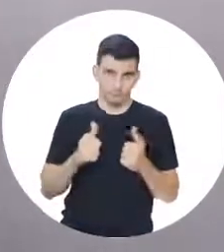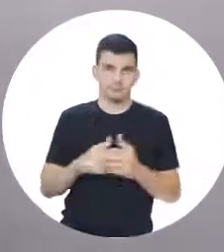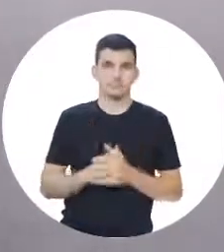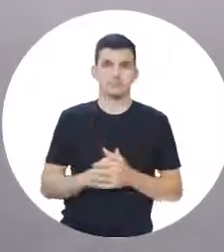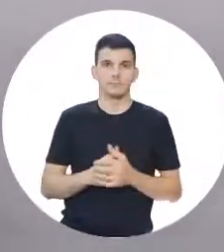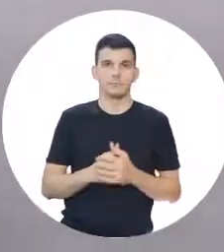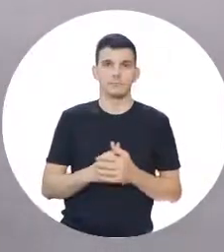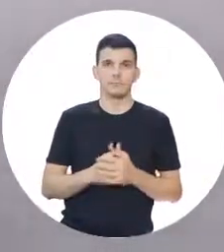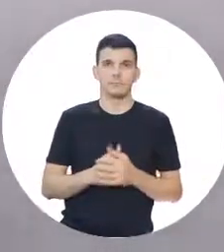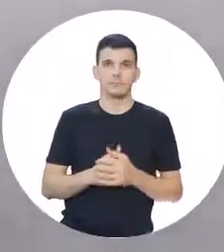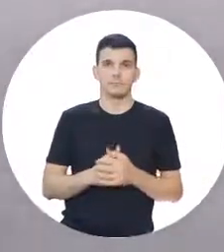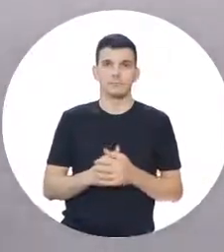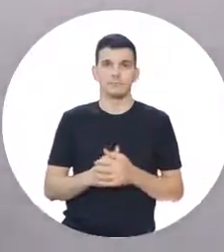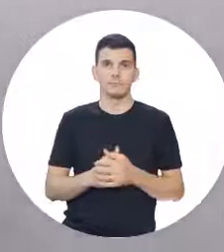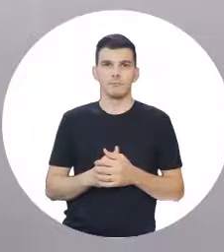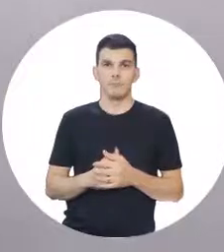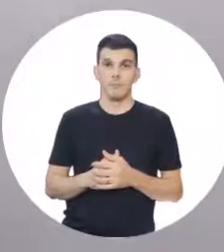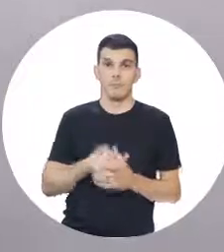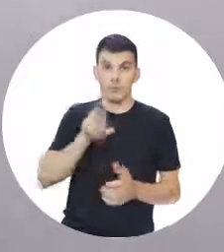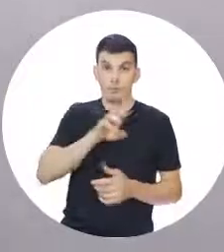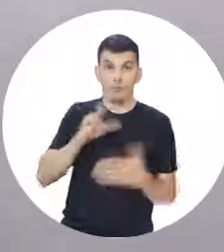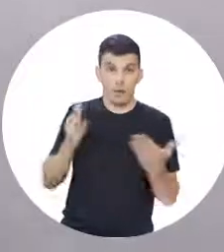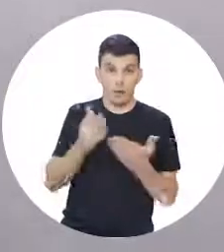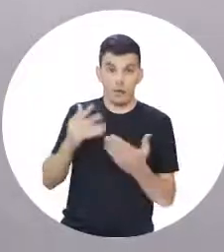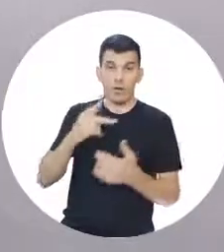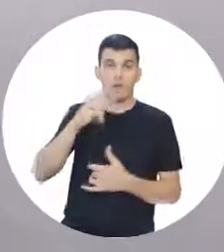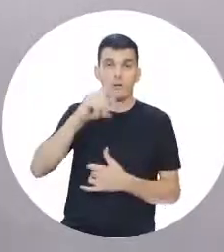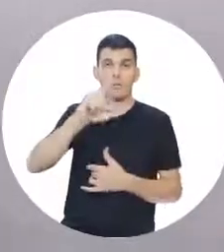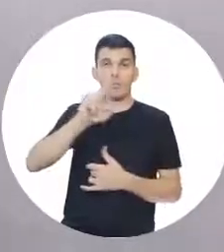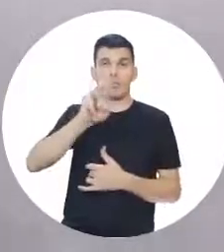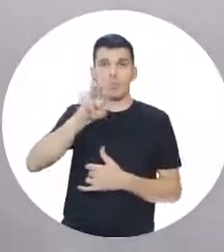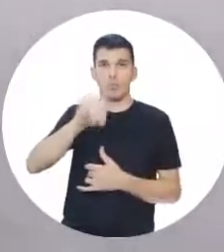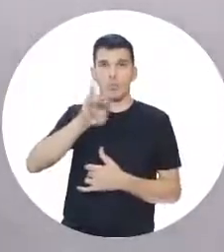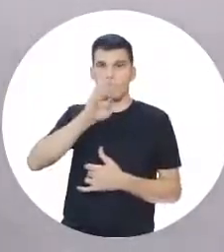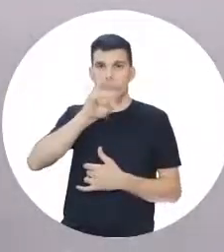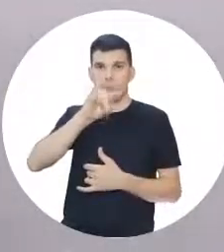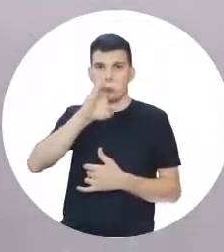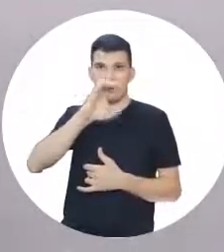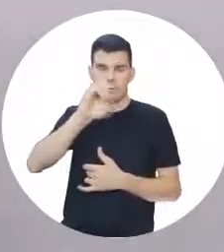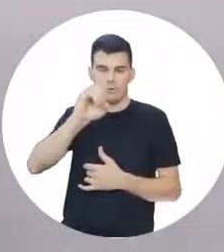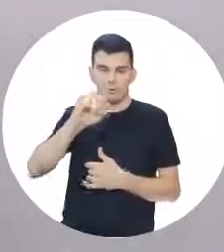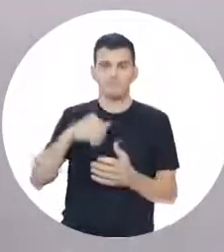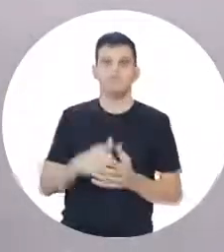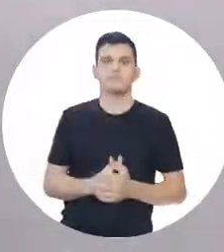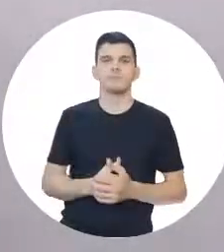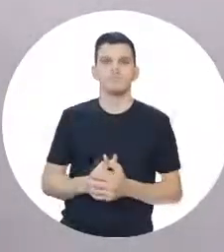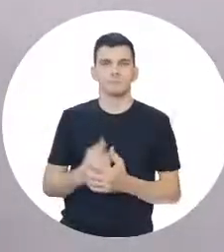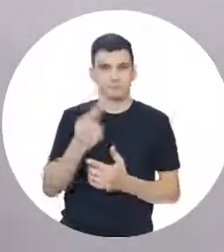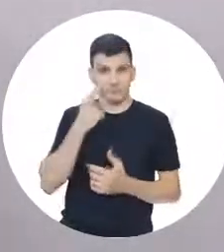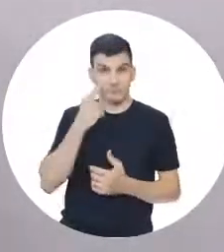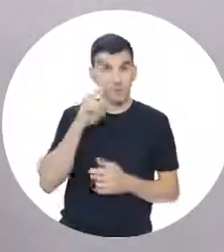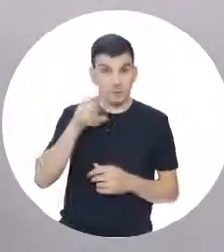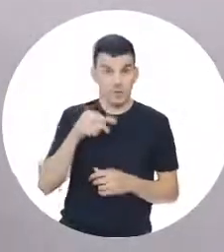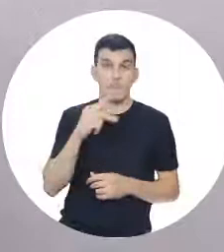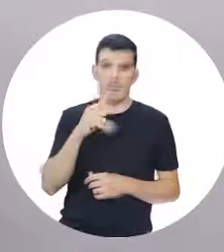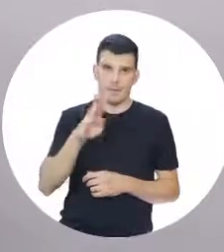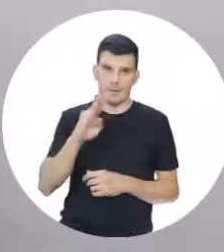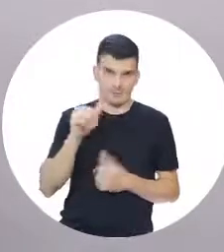Chumbo, em latim, se chama plumbio. Então, a gente usa o nomenclatura dele em latim. Plúmbico. Daqui que vem o